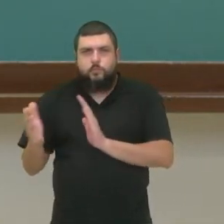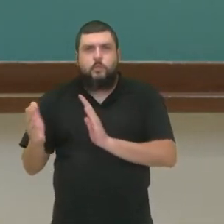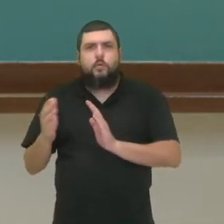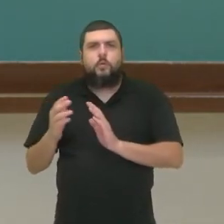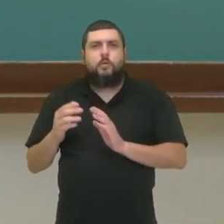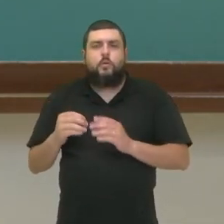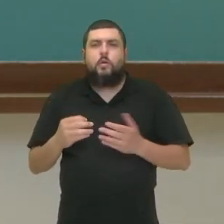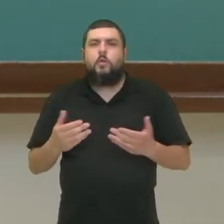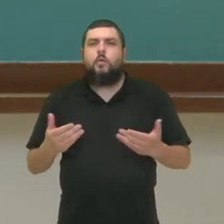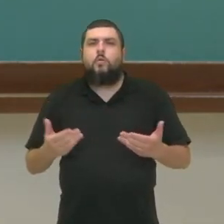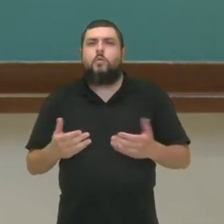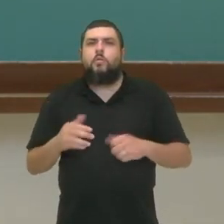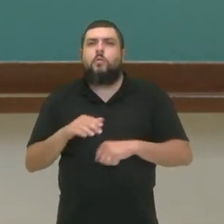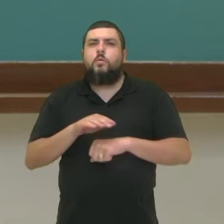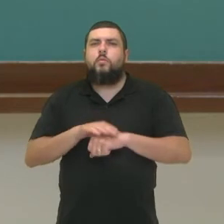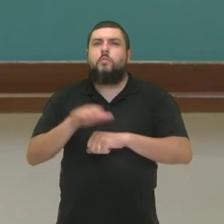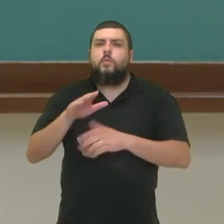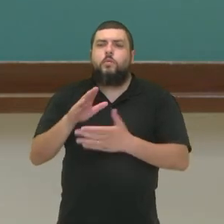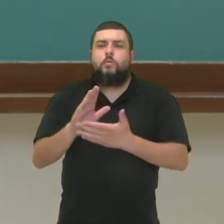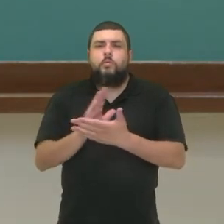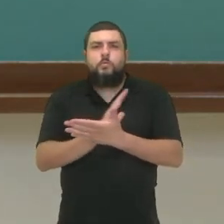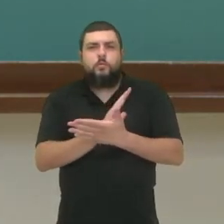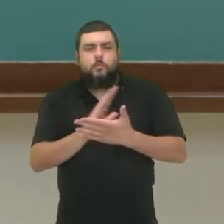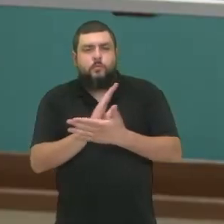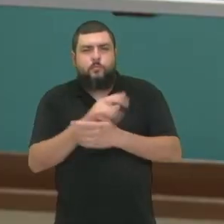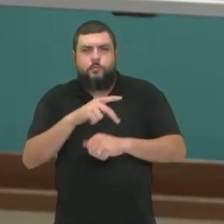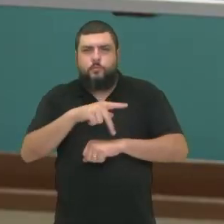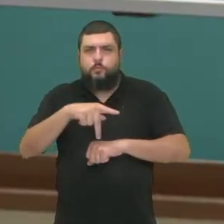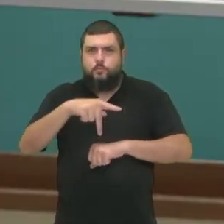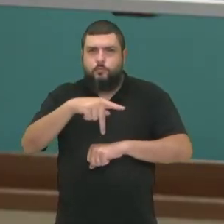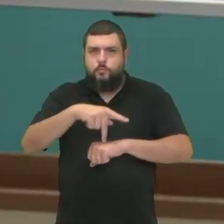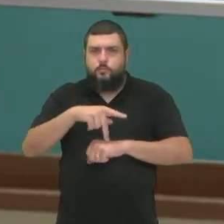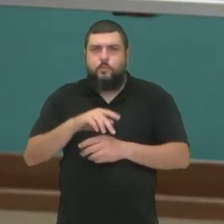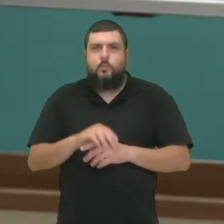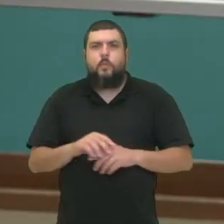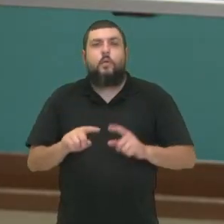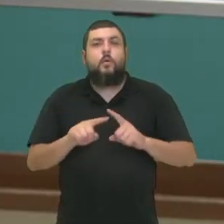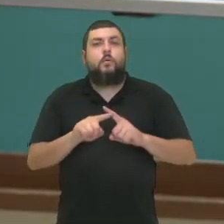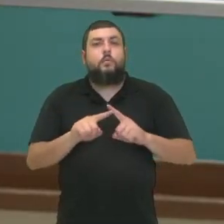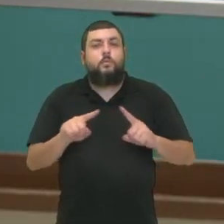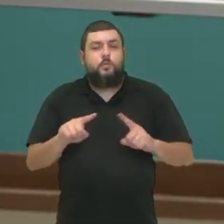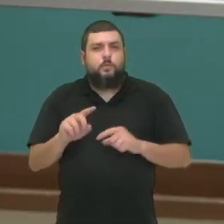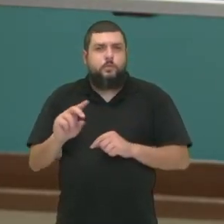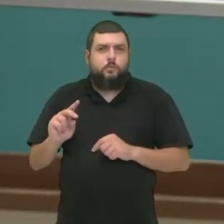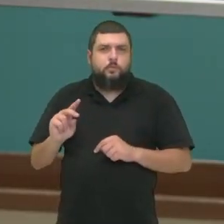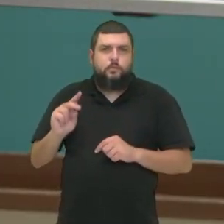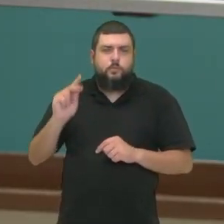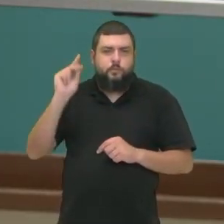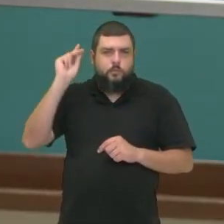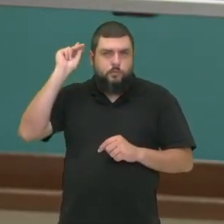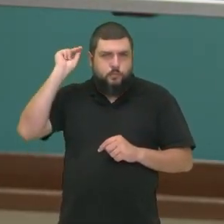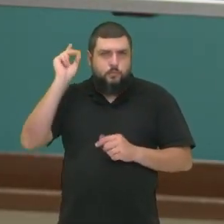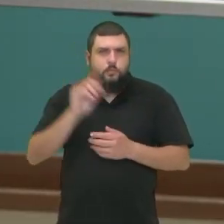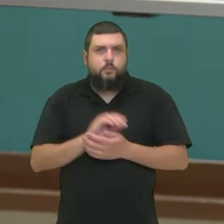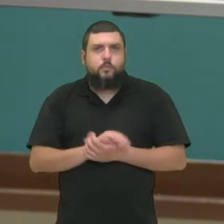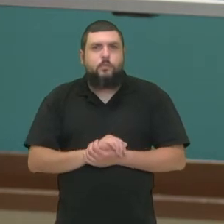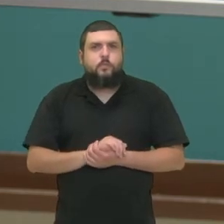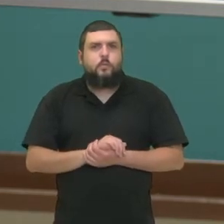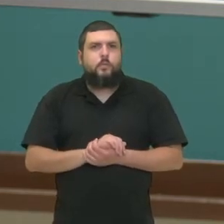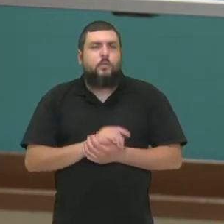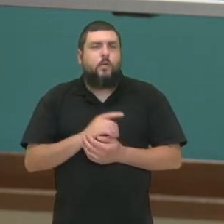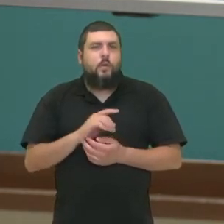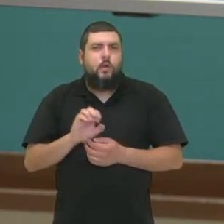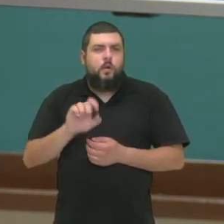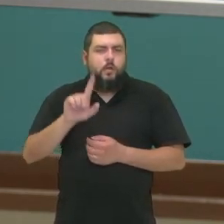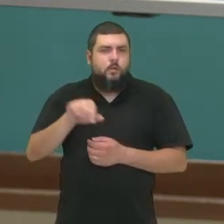mais sustentável as divisões fronteiras, né? Na antiguidade, melhor falando de Roma, considero como um império